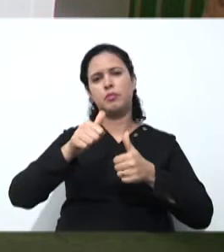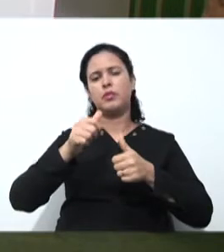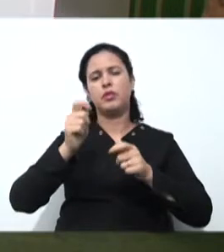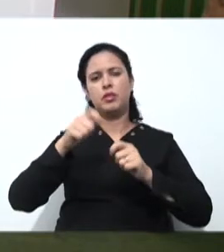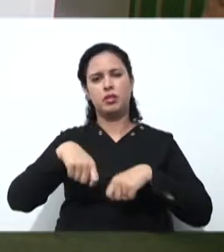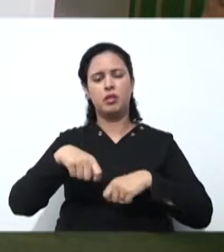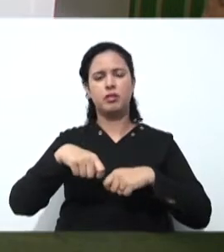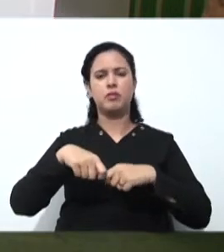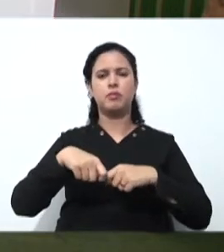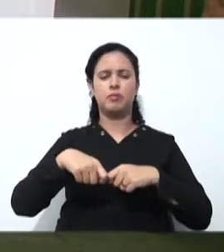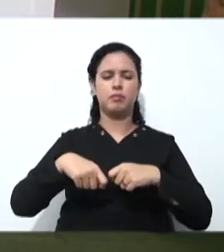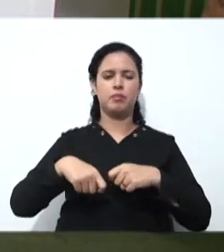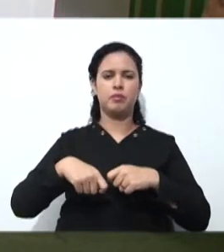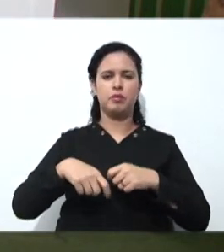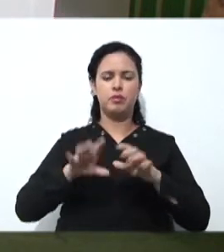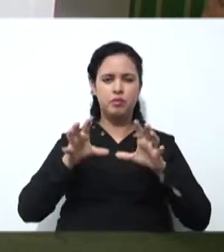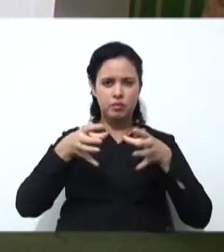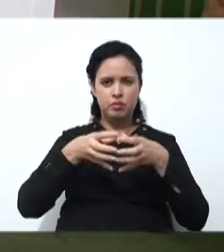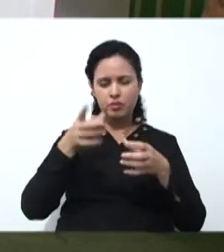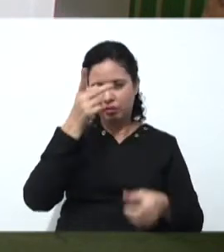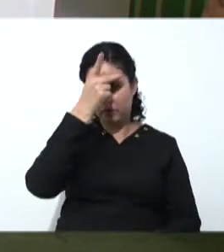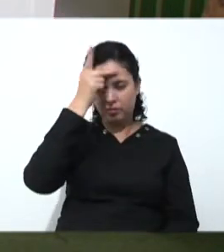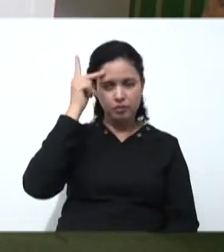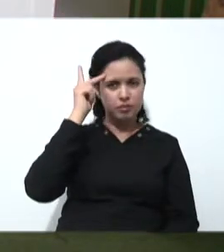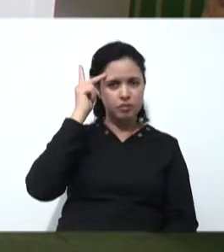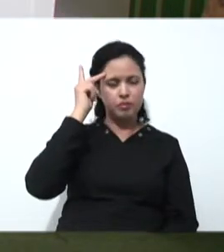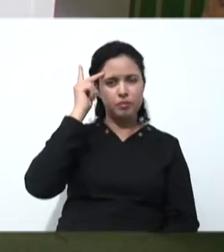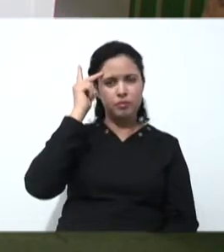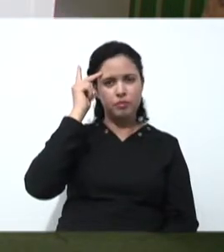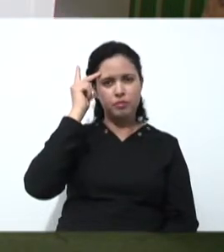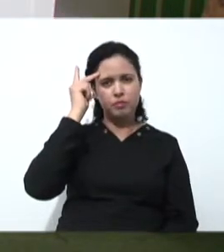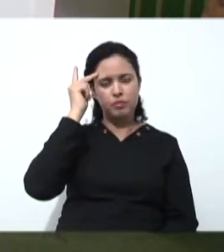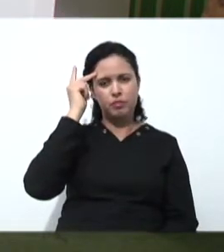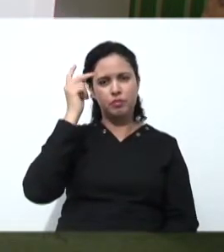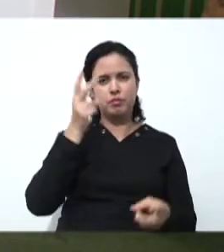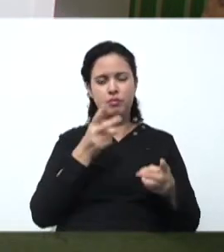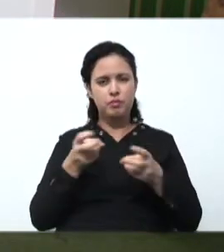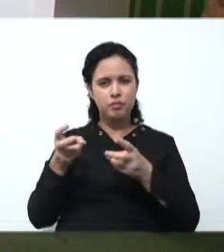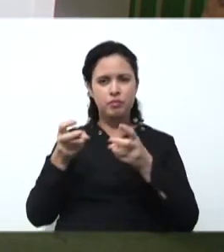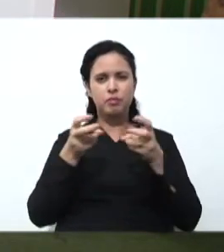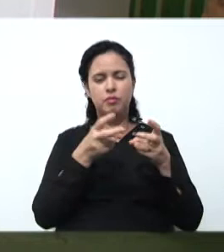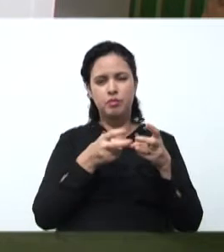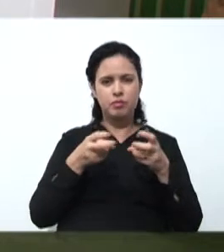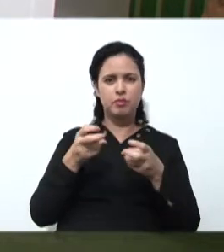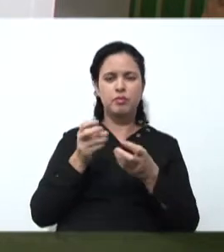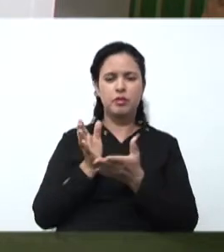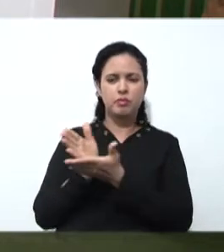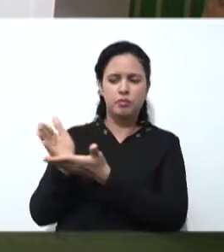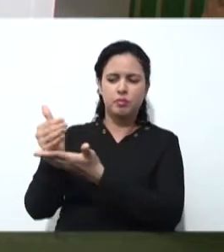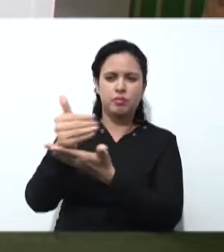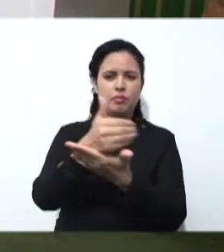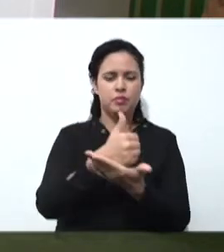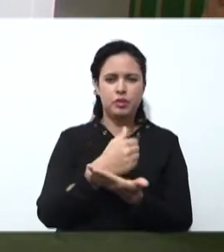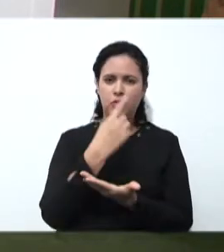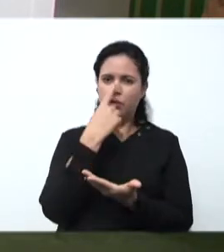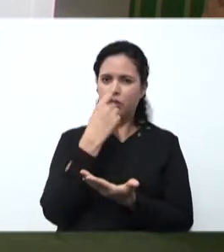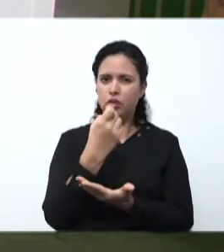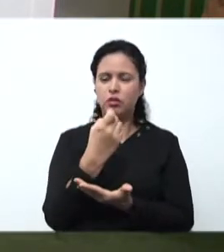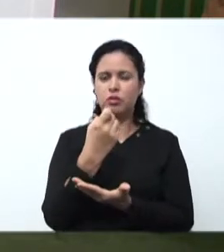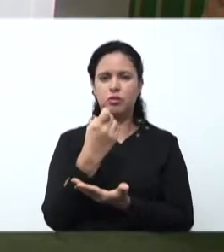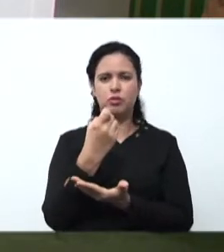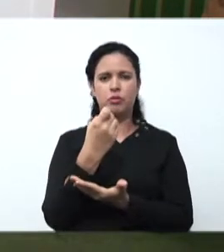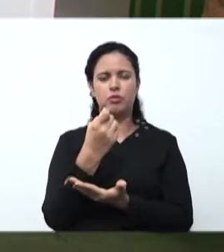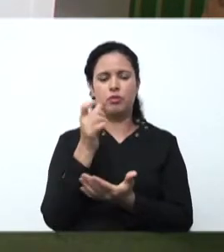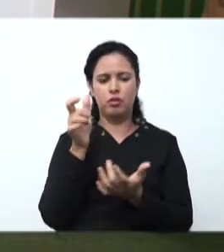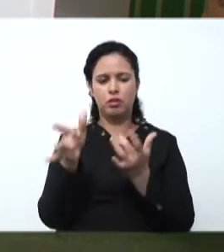recicláveis. E esse conjunto de pessoas que sai catando aí os resíduos que a gente joga, que são os lixos, eles